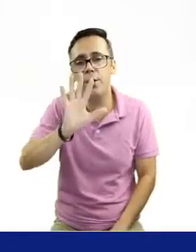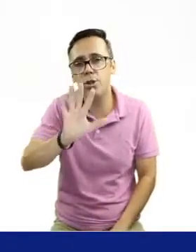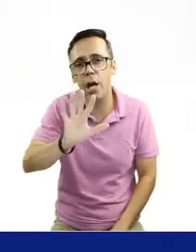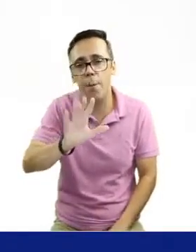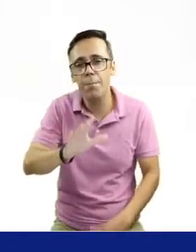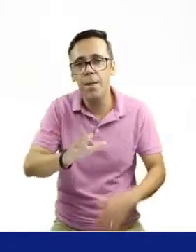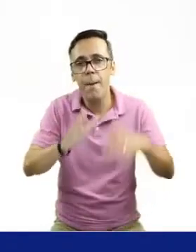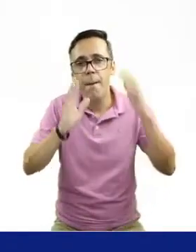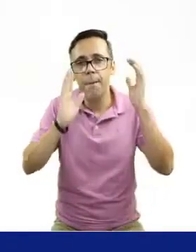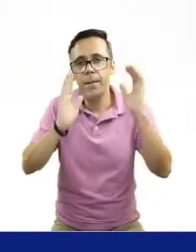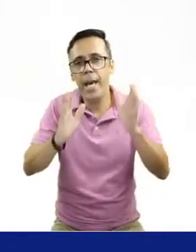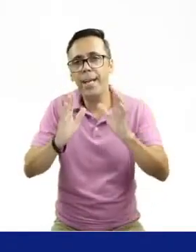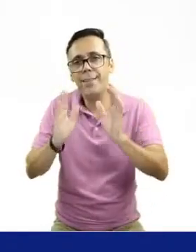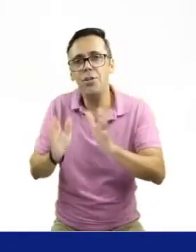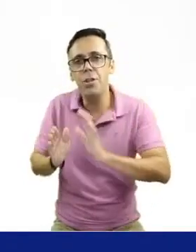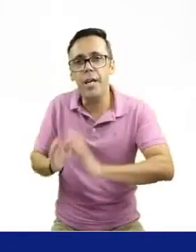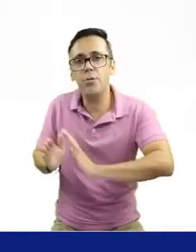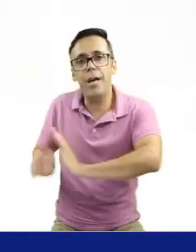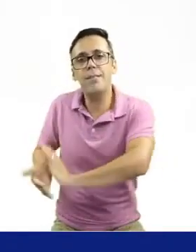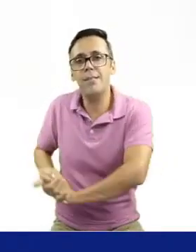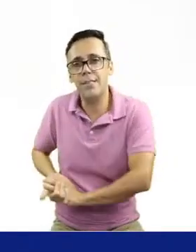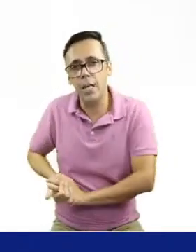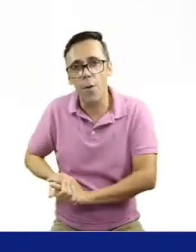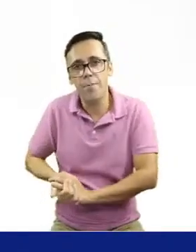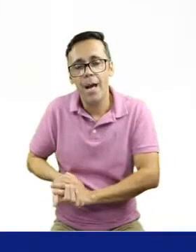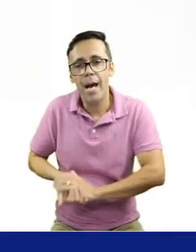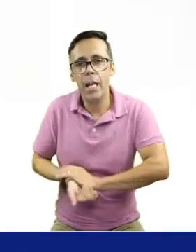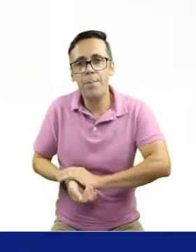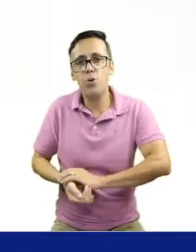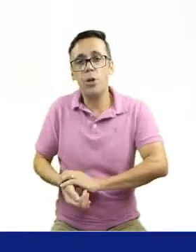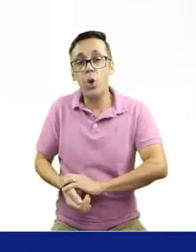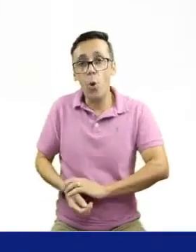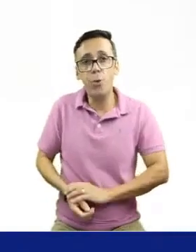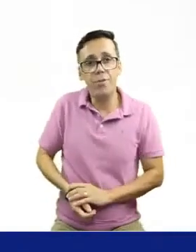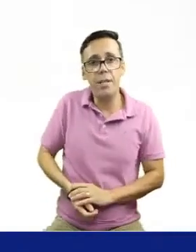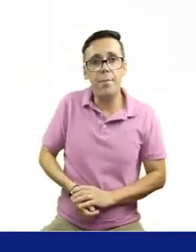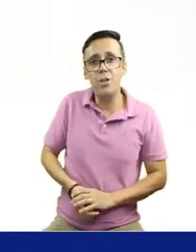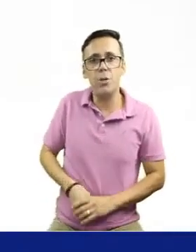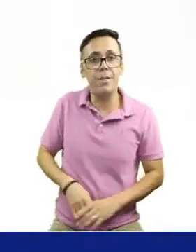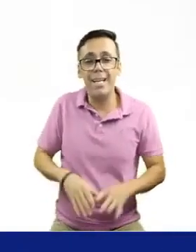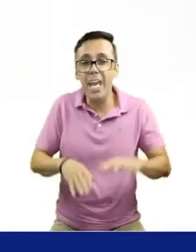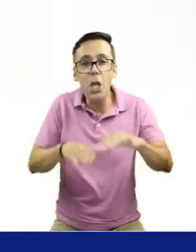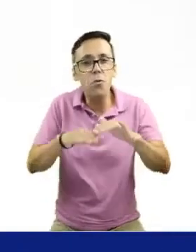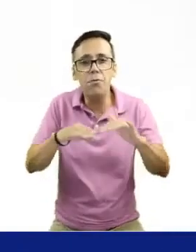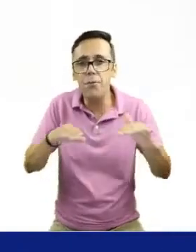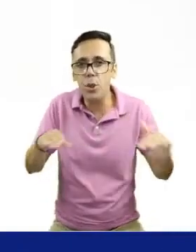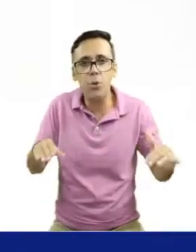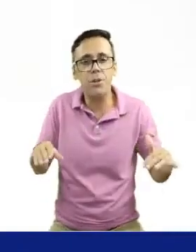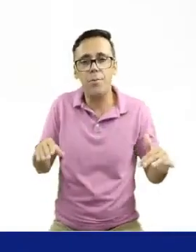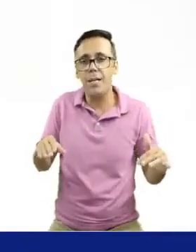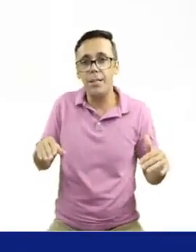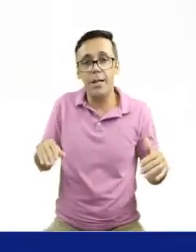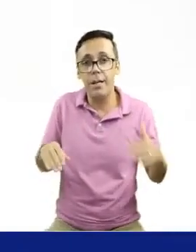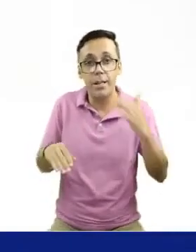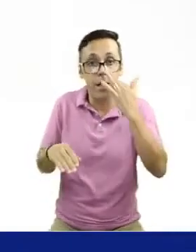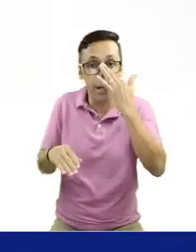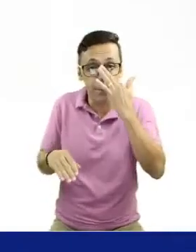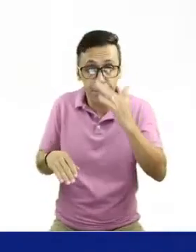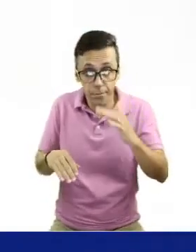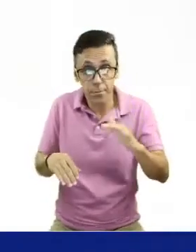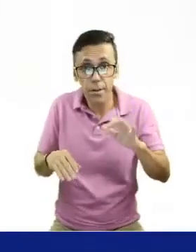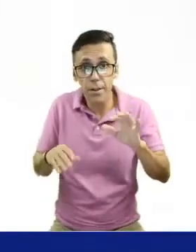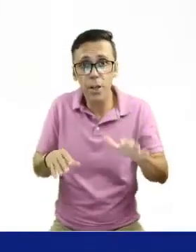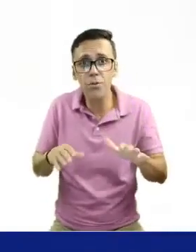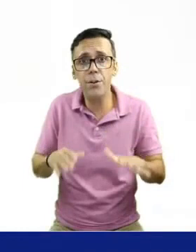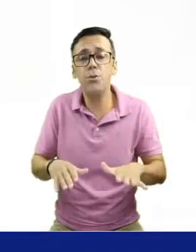5 do edital Quem tem direito a essa sensação aquela pessoa que comprovadamente não tenha nenhum vínculo trabalho